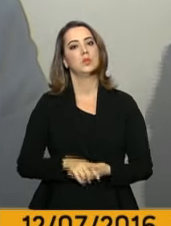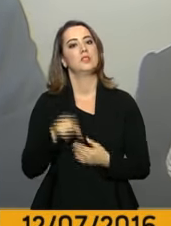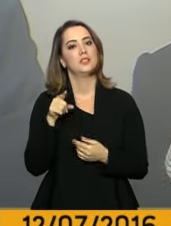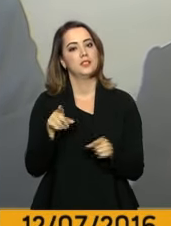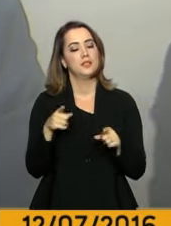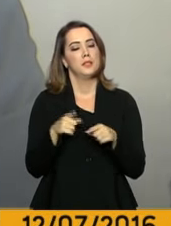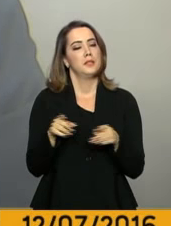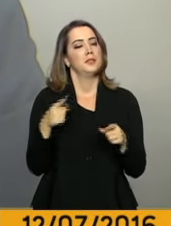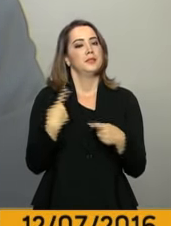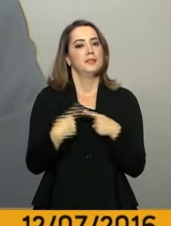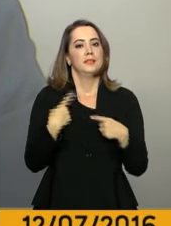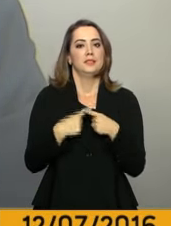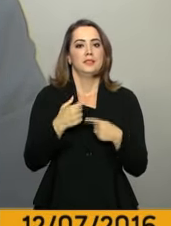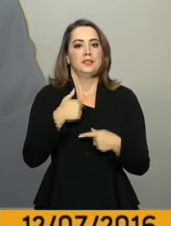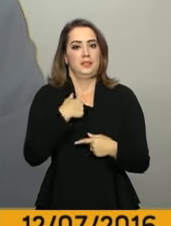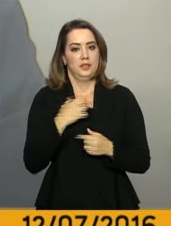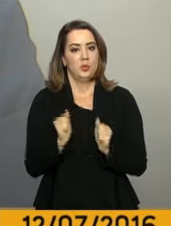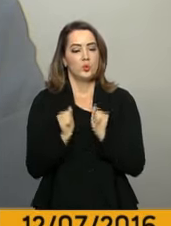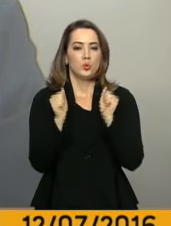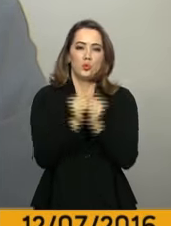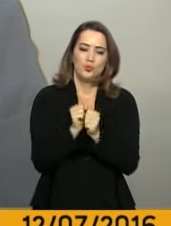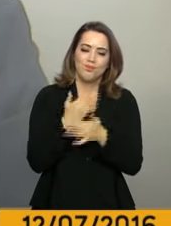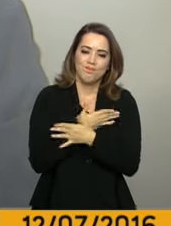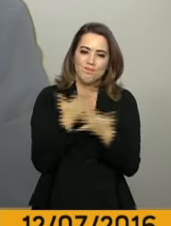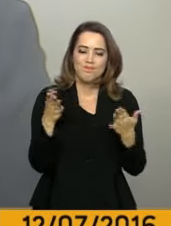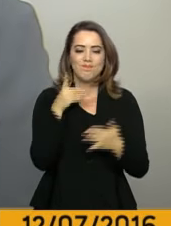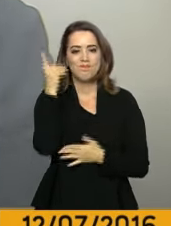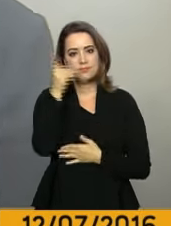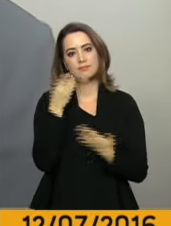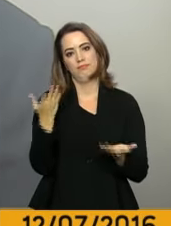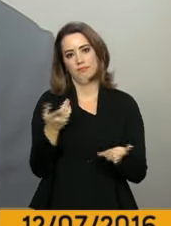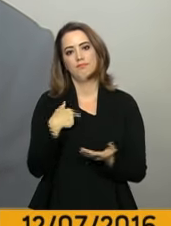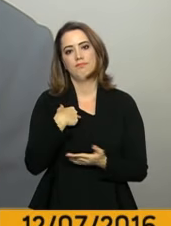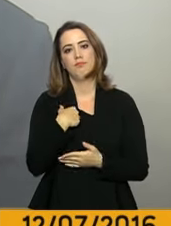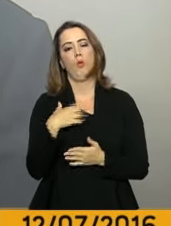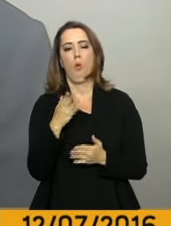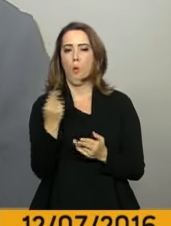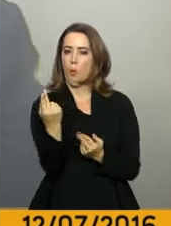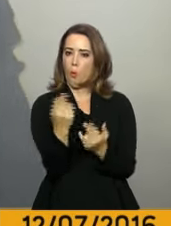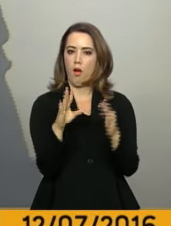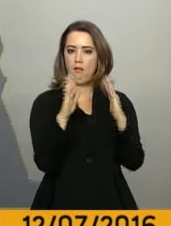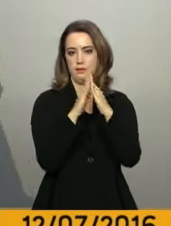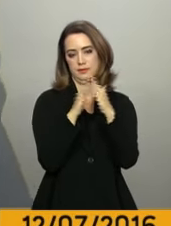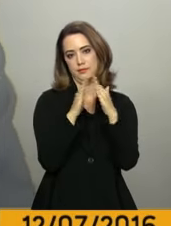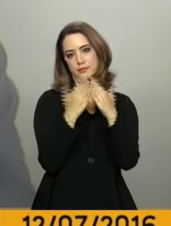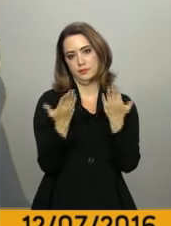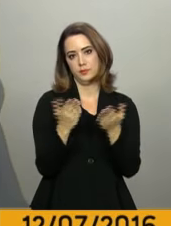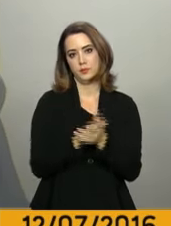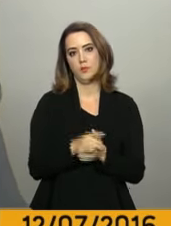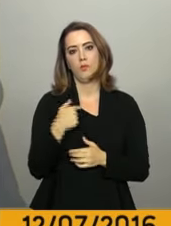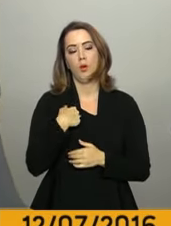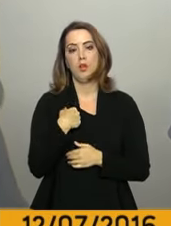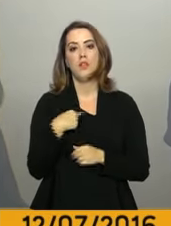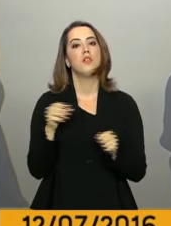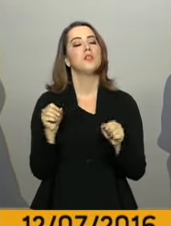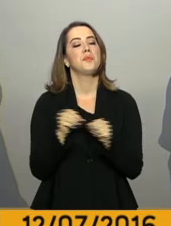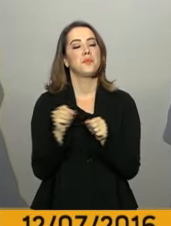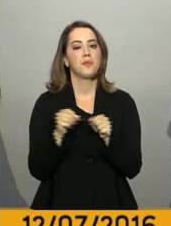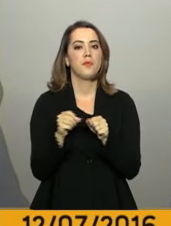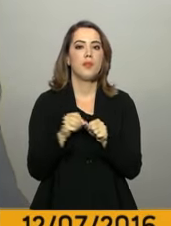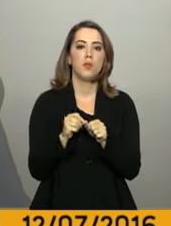convenhamos quando estou com os parlamentares né eu me sinto em casa vocês sabem que eu faço um governo